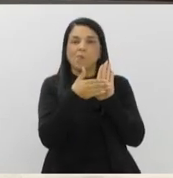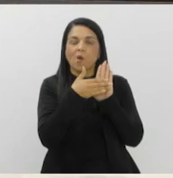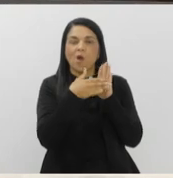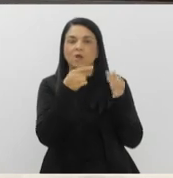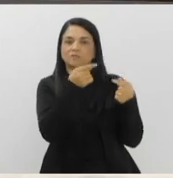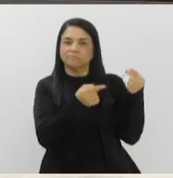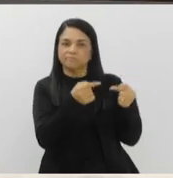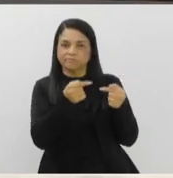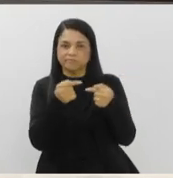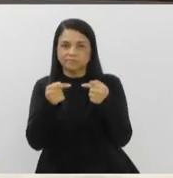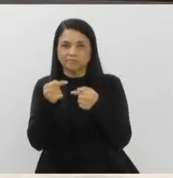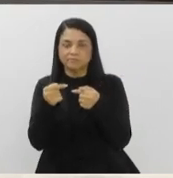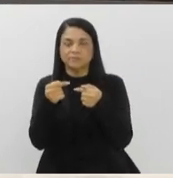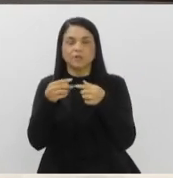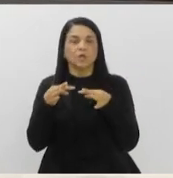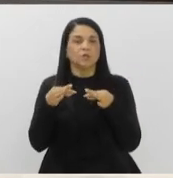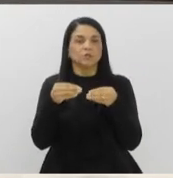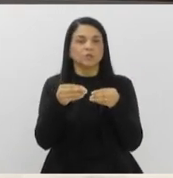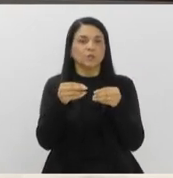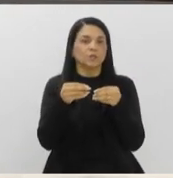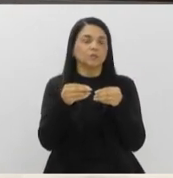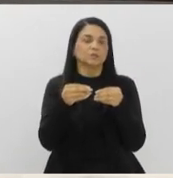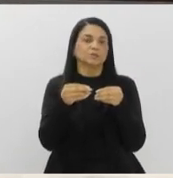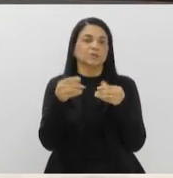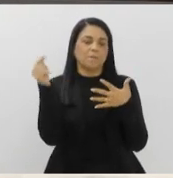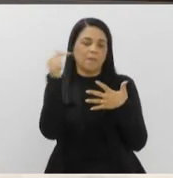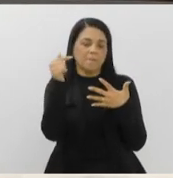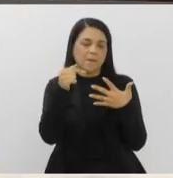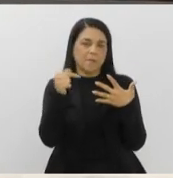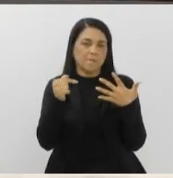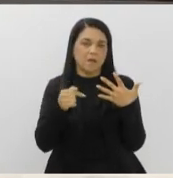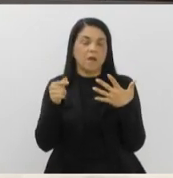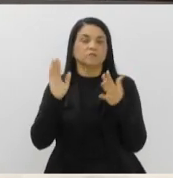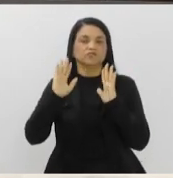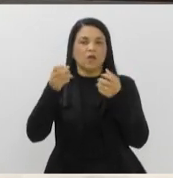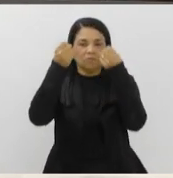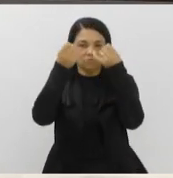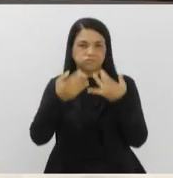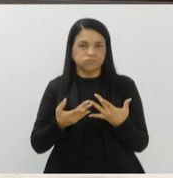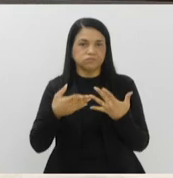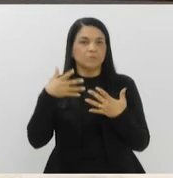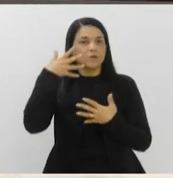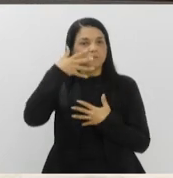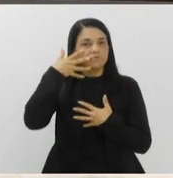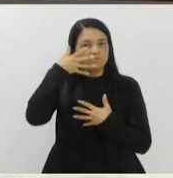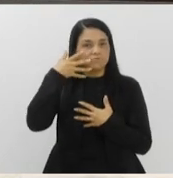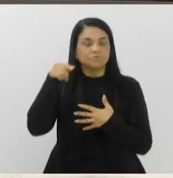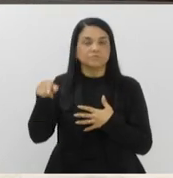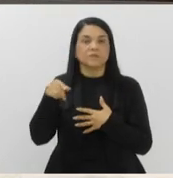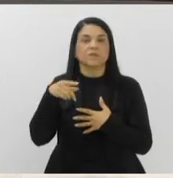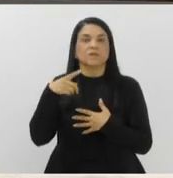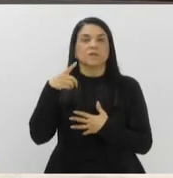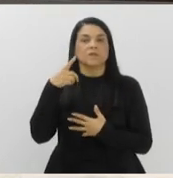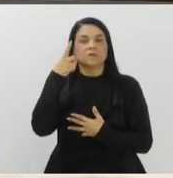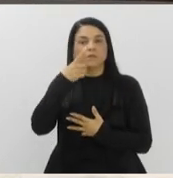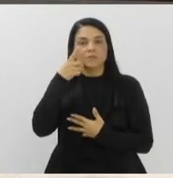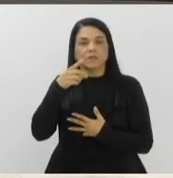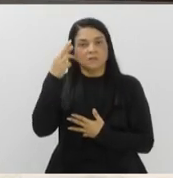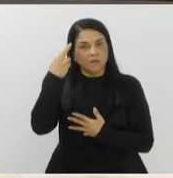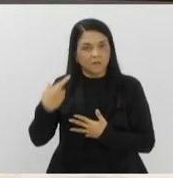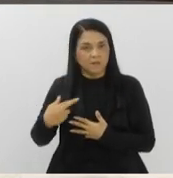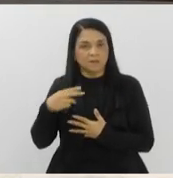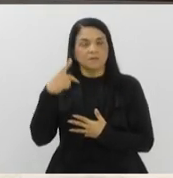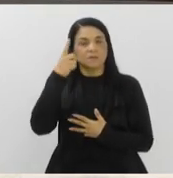debater, todas as questões já apresentadas pela deputada Renata e o deputado Flávio, que